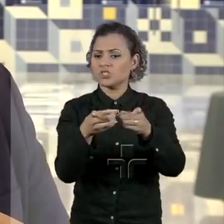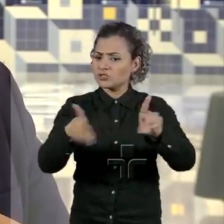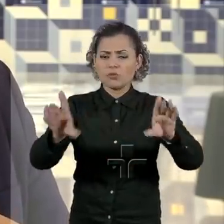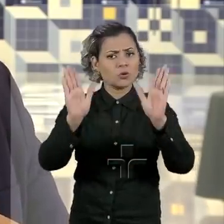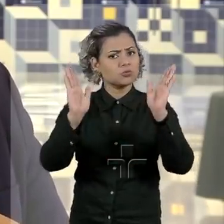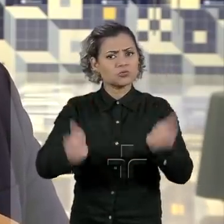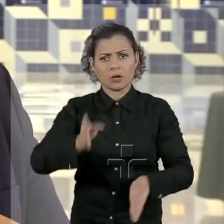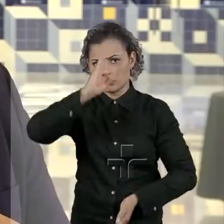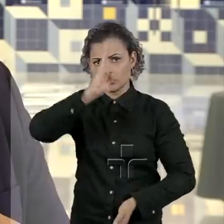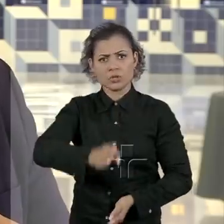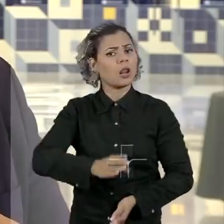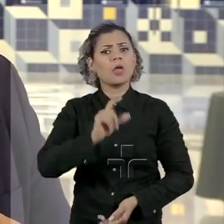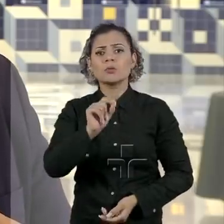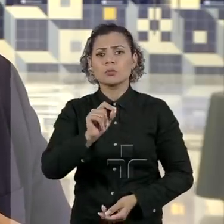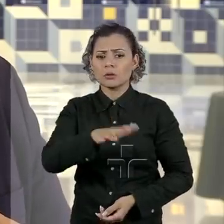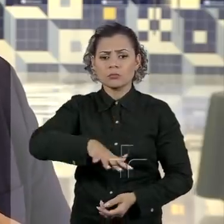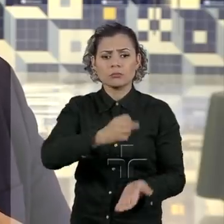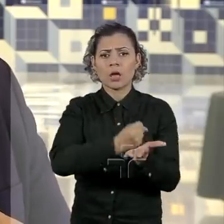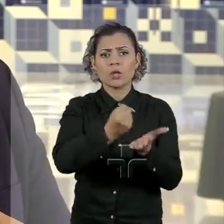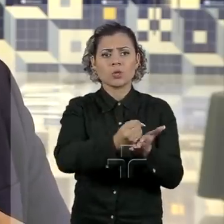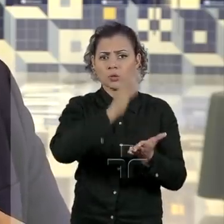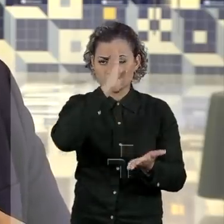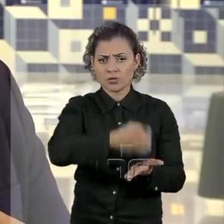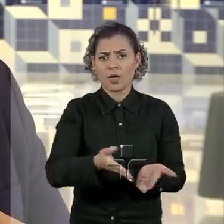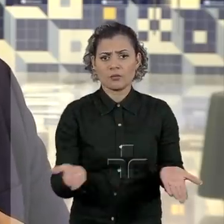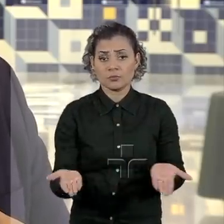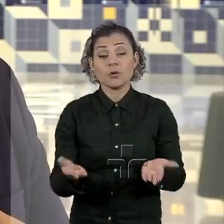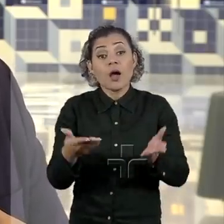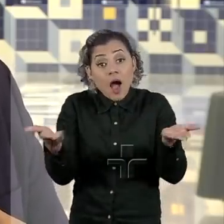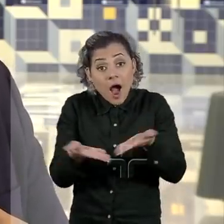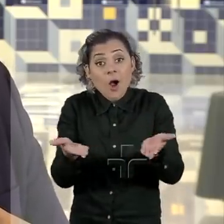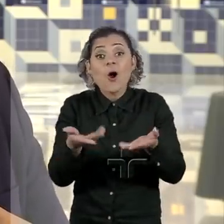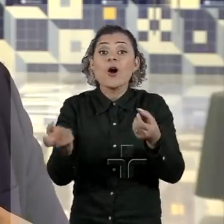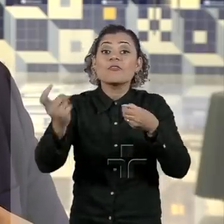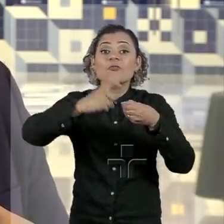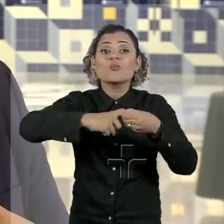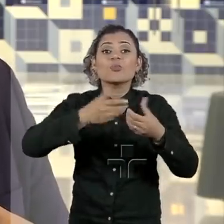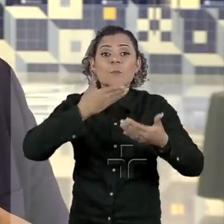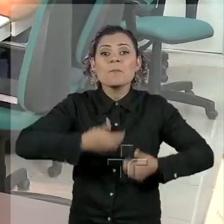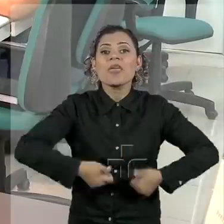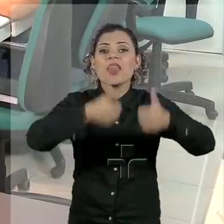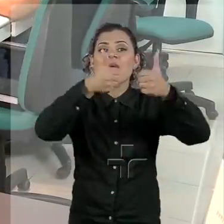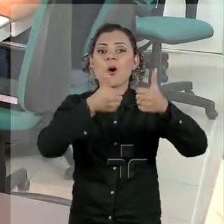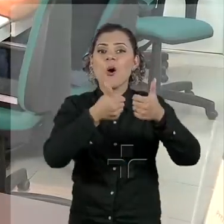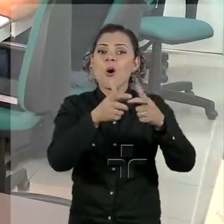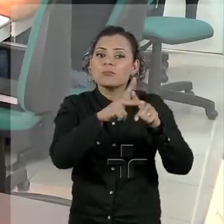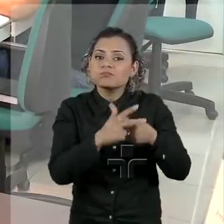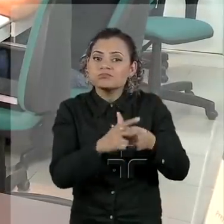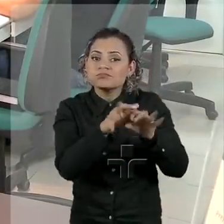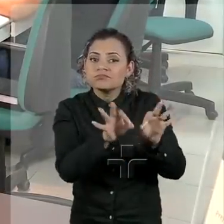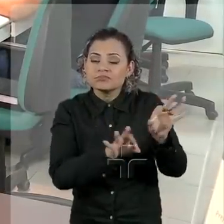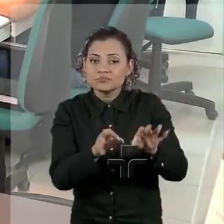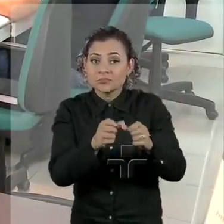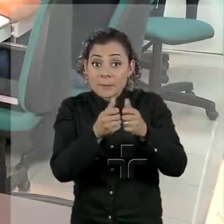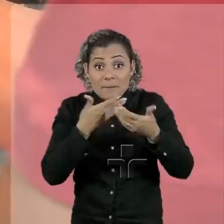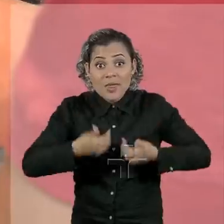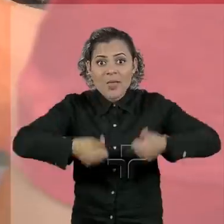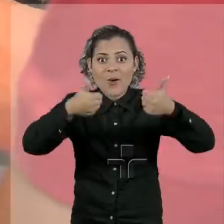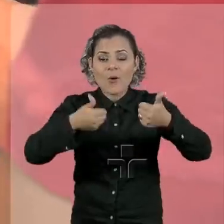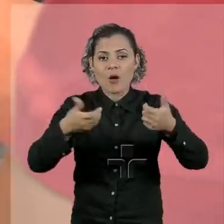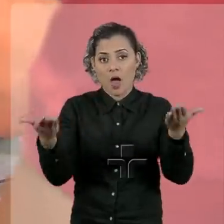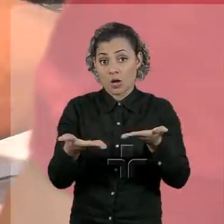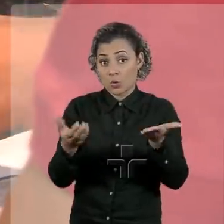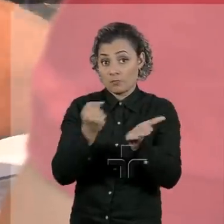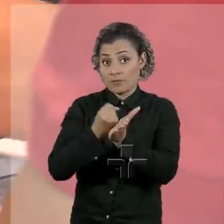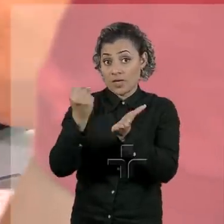divórcio diretamente no cartório, ela está sendo, vamos dizer assim, melhor ampliada. A outra parte é informada pelo cartório